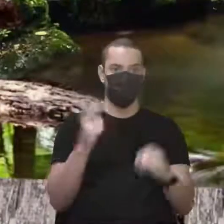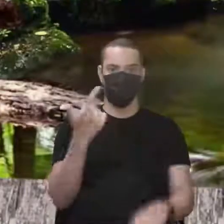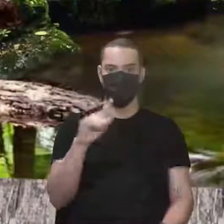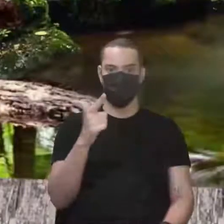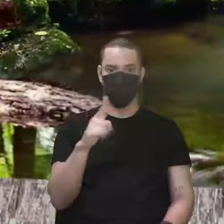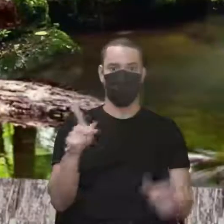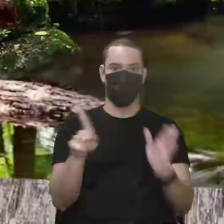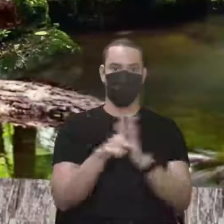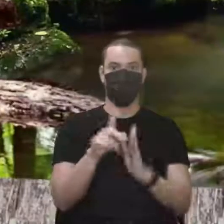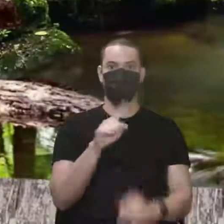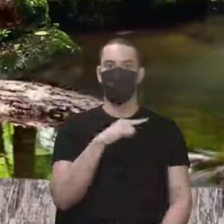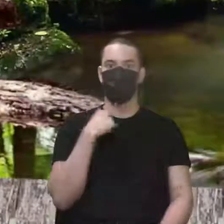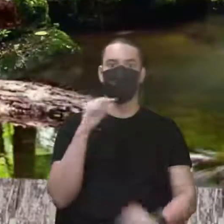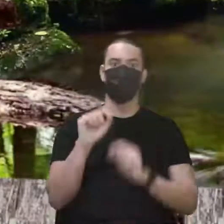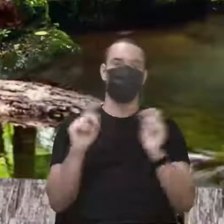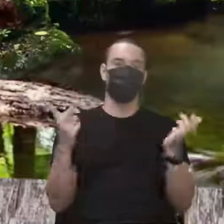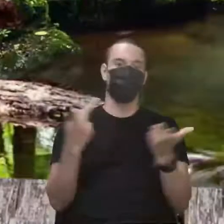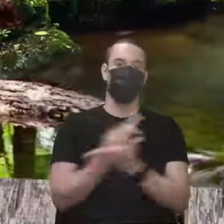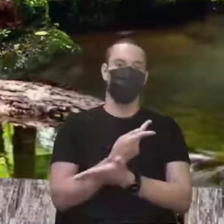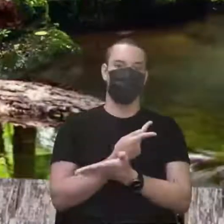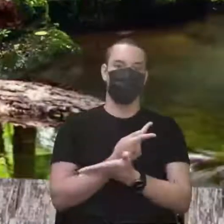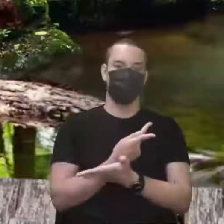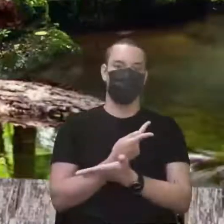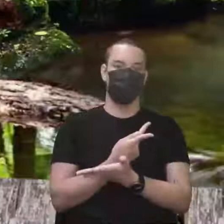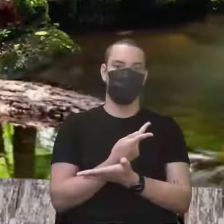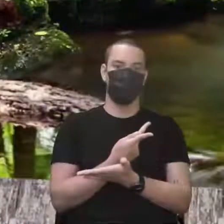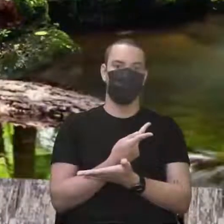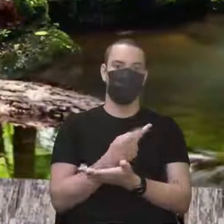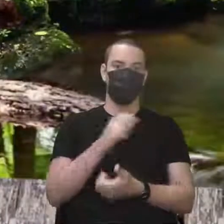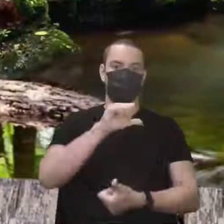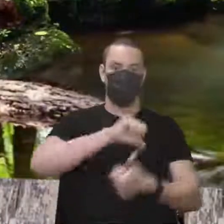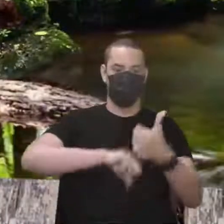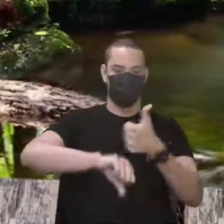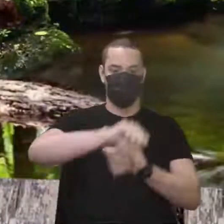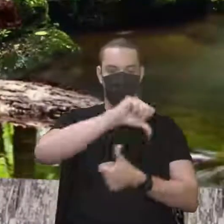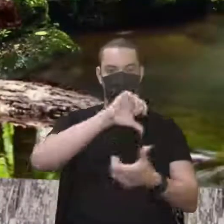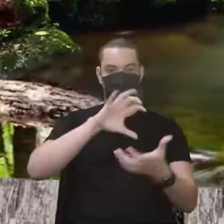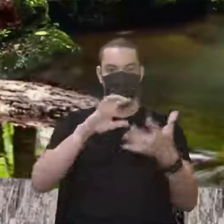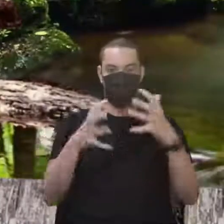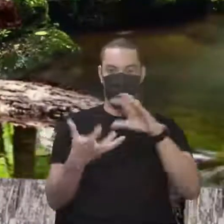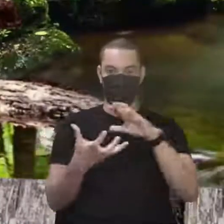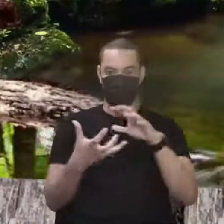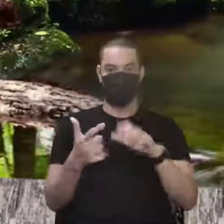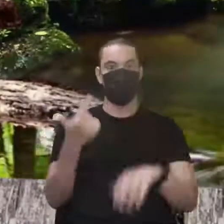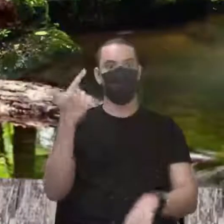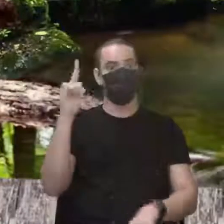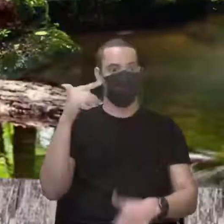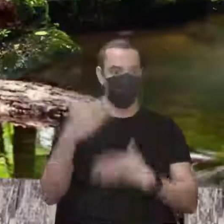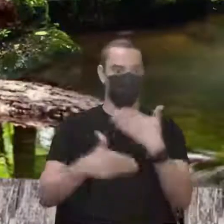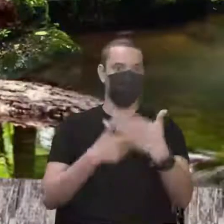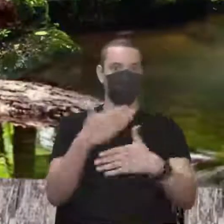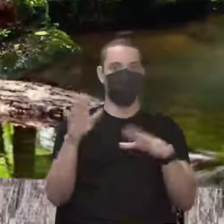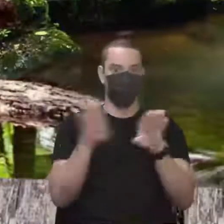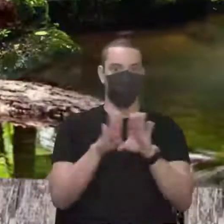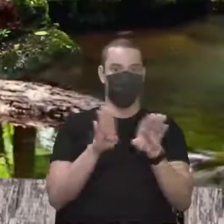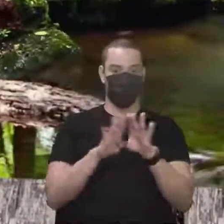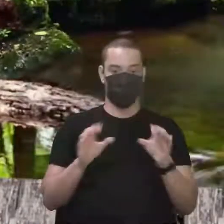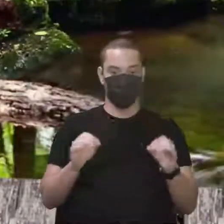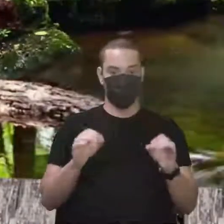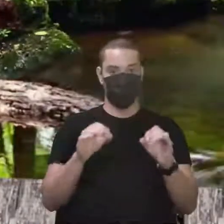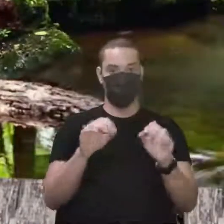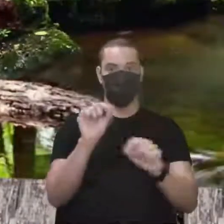mais essa patogenicidade. O que aconteceu? A transformação, que é um outro processo de reprodução das bactérias.